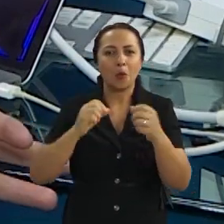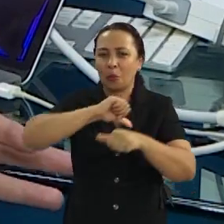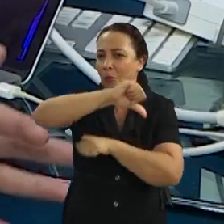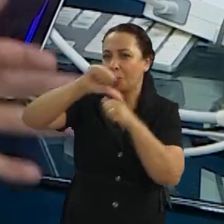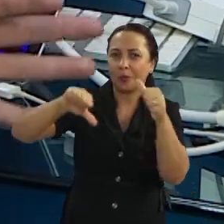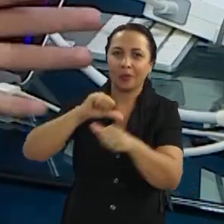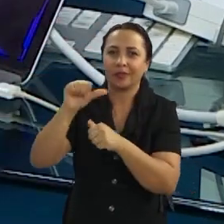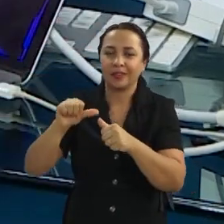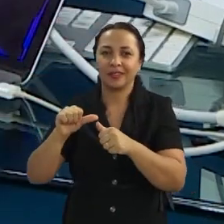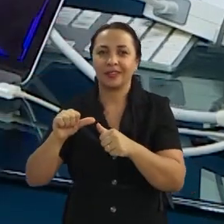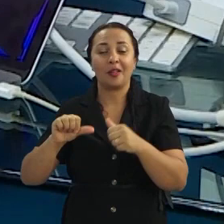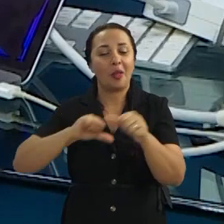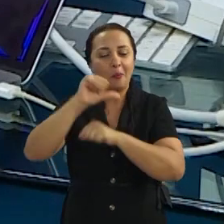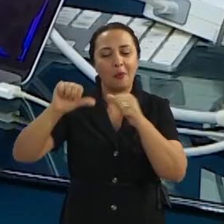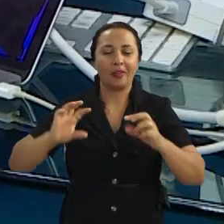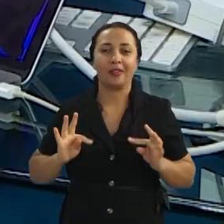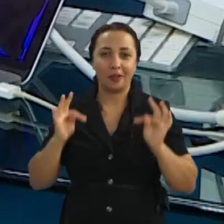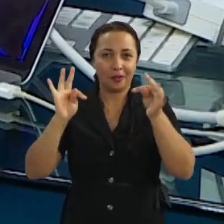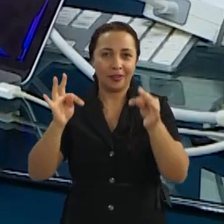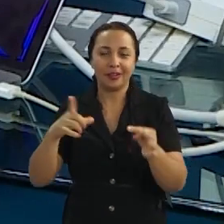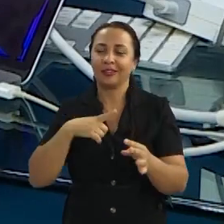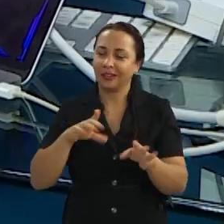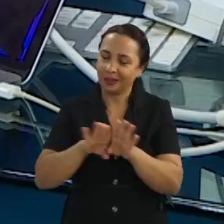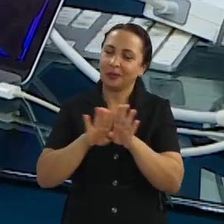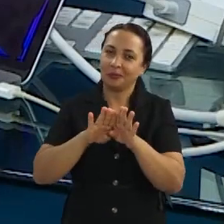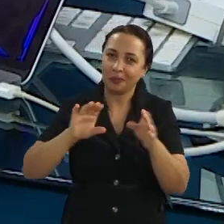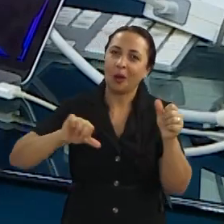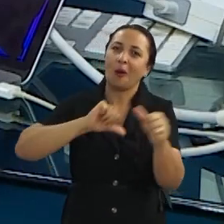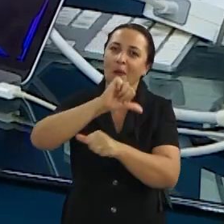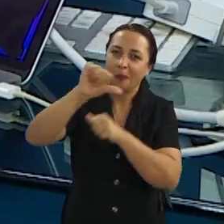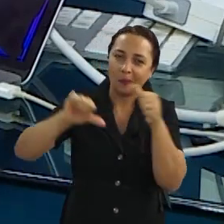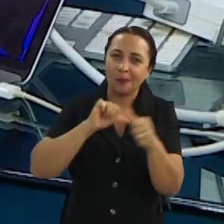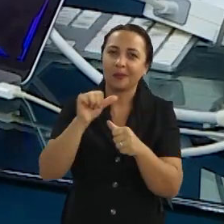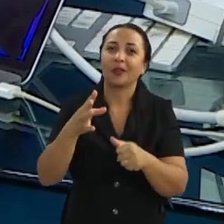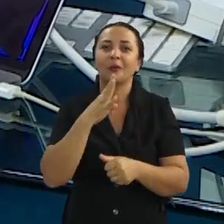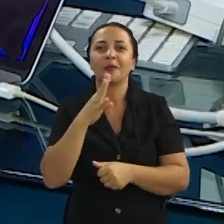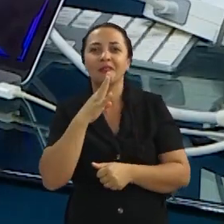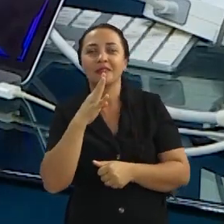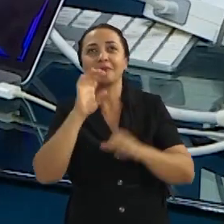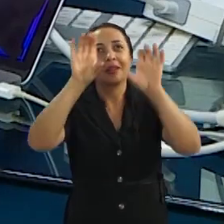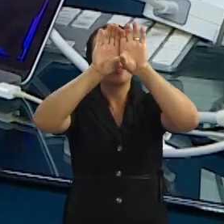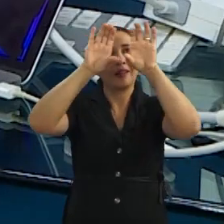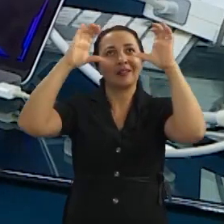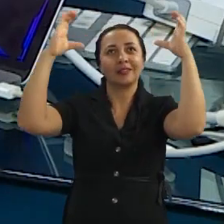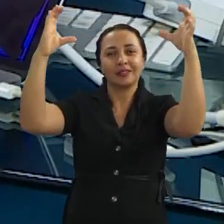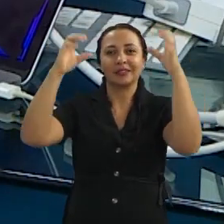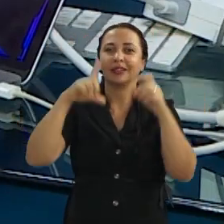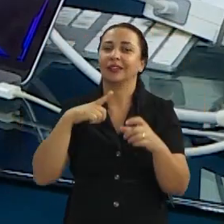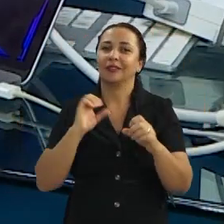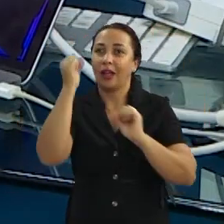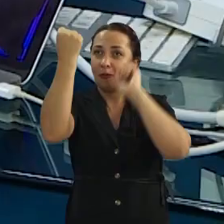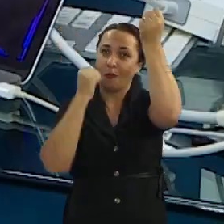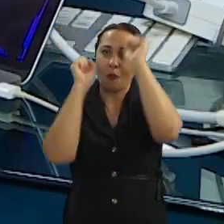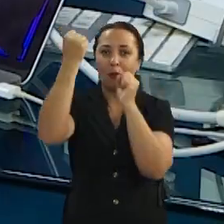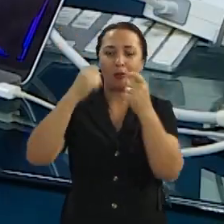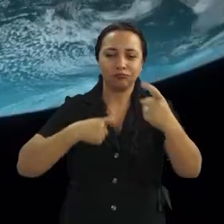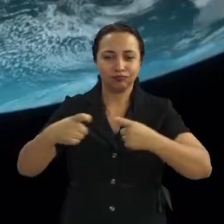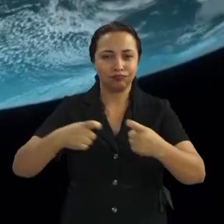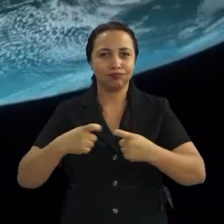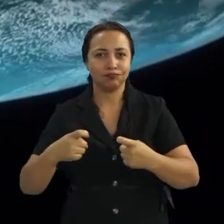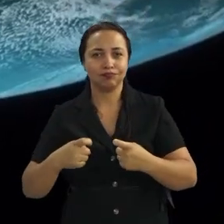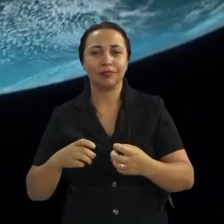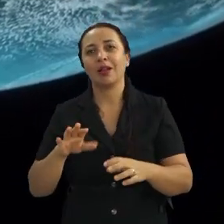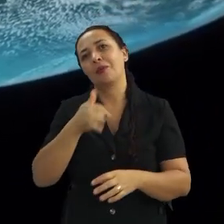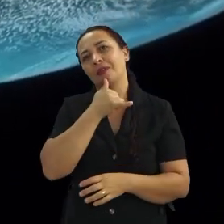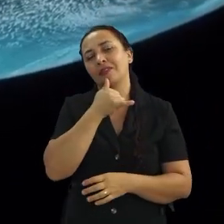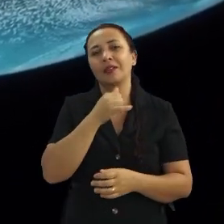tem as revoluções tecnológicas existem na Revolução do conhecimento em astronomia o conhecimento do cósmico né nós tivemos a Revolução Industrial por exemplo